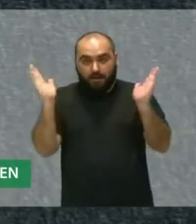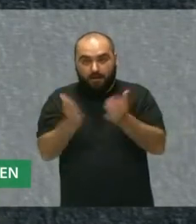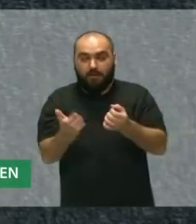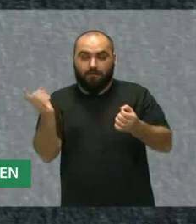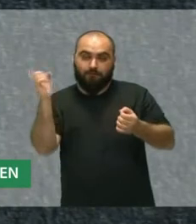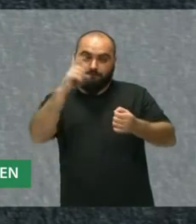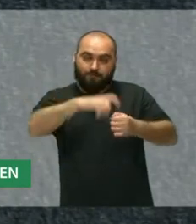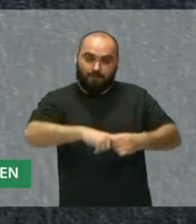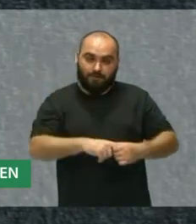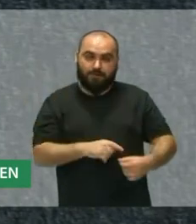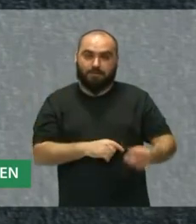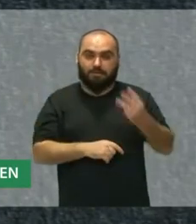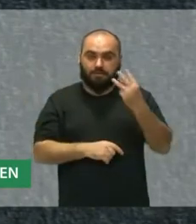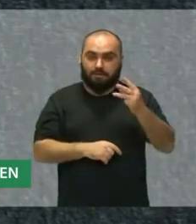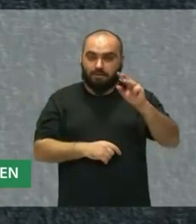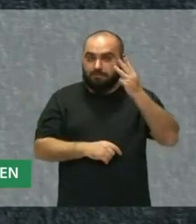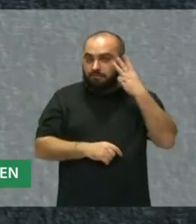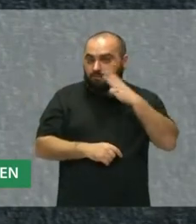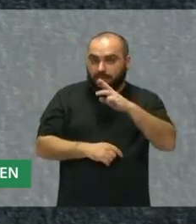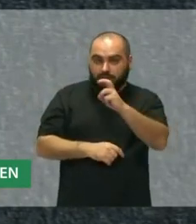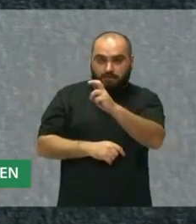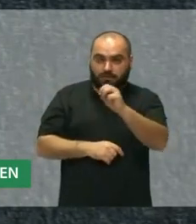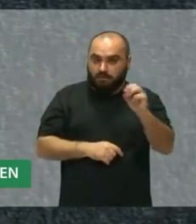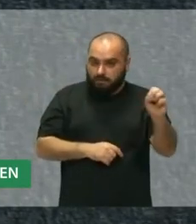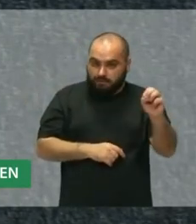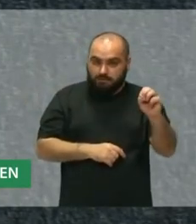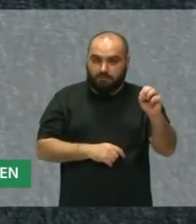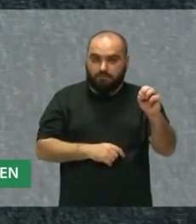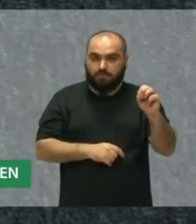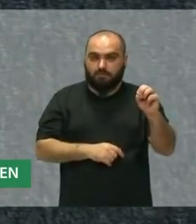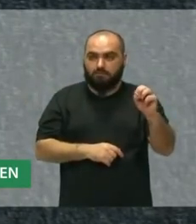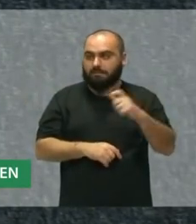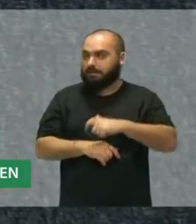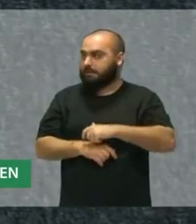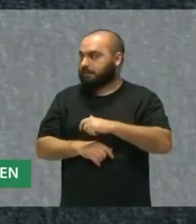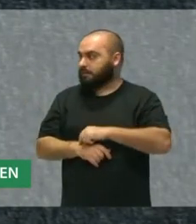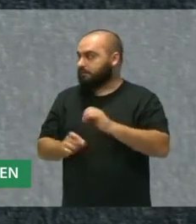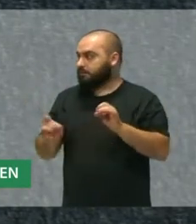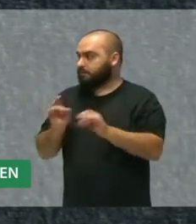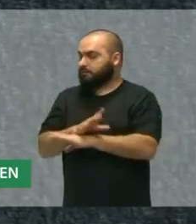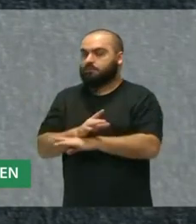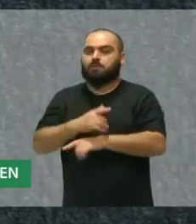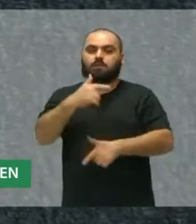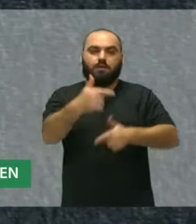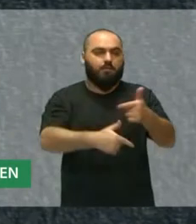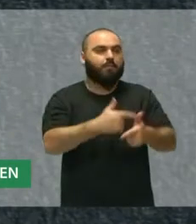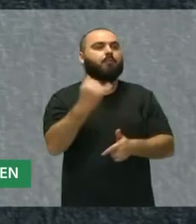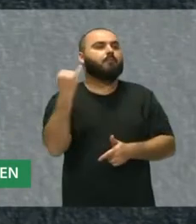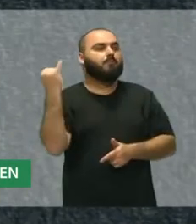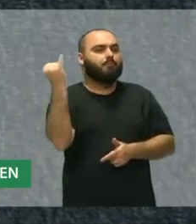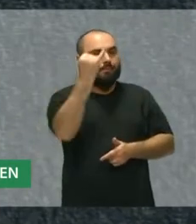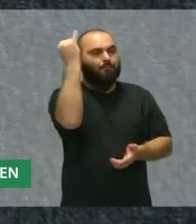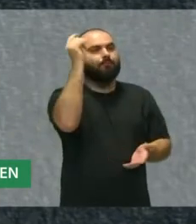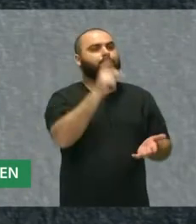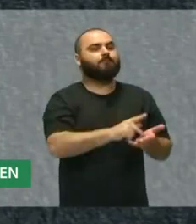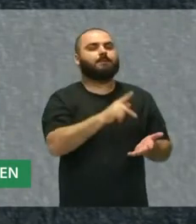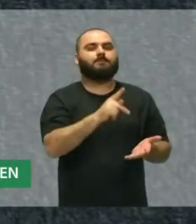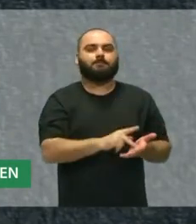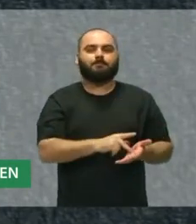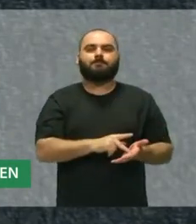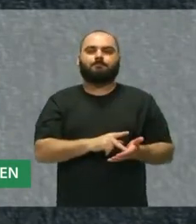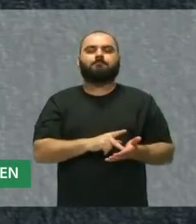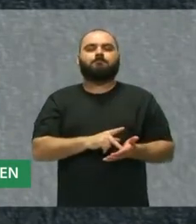para 3.500.000. Estamos fazendo um trabalho. Meu tempo já acabou? Um trabalho bastante importante na